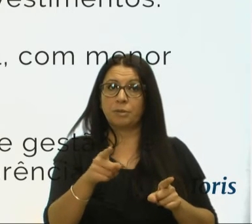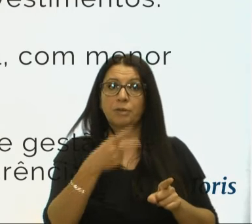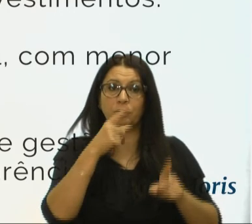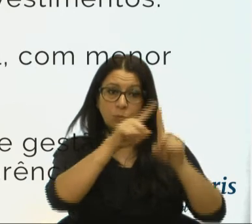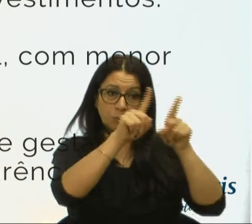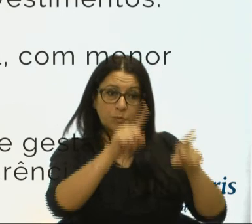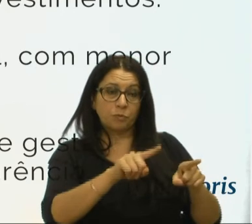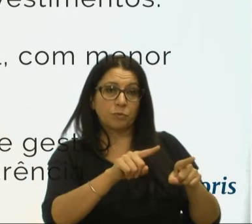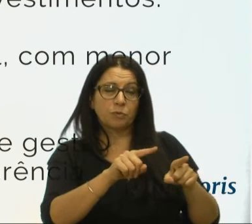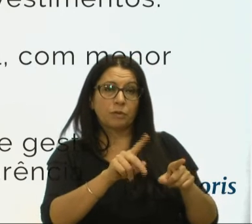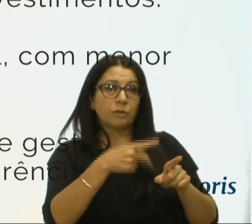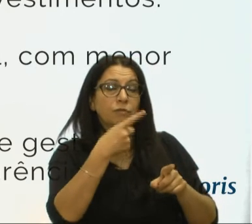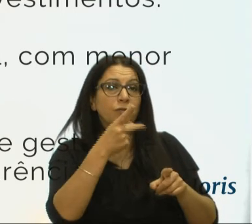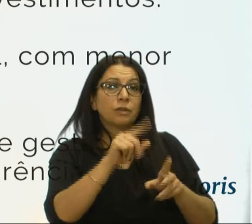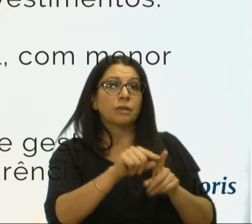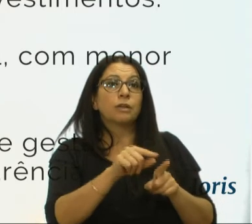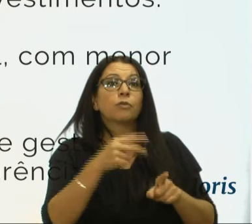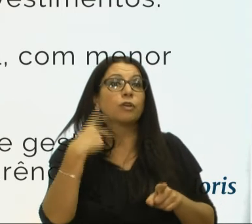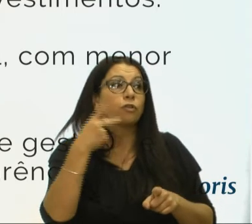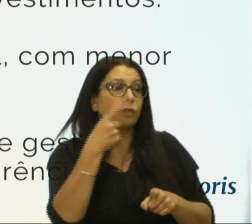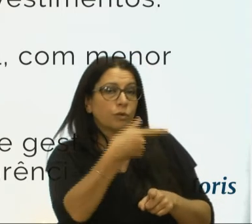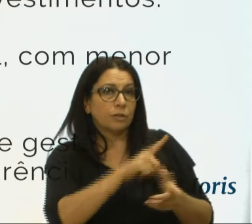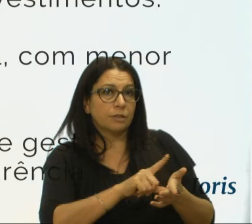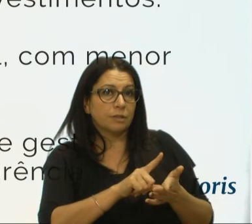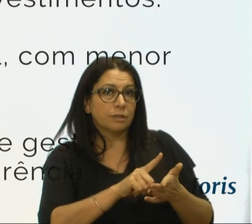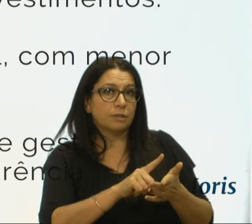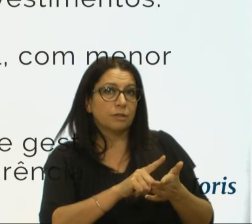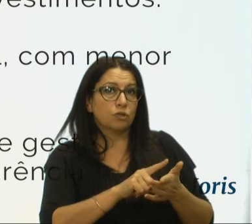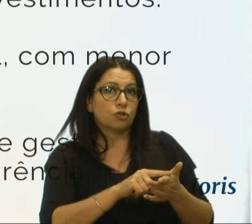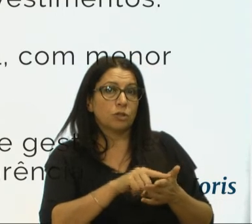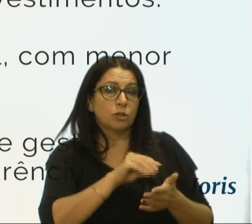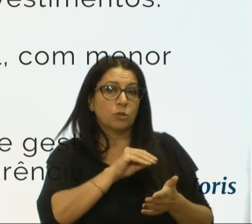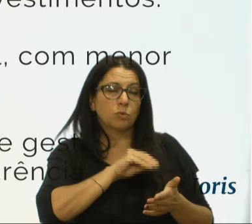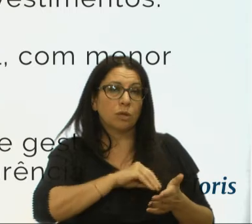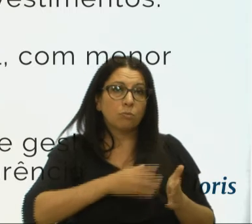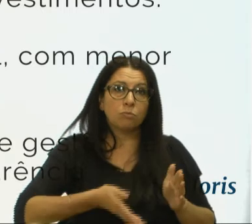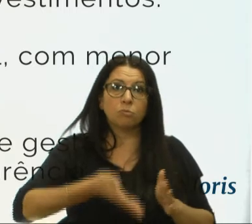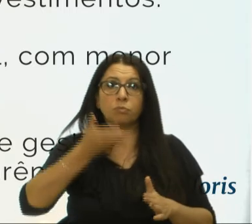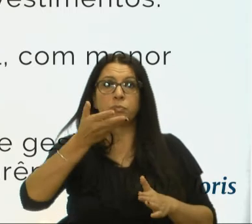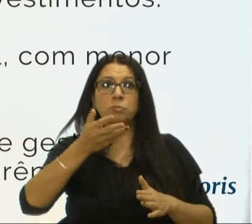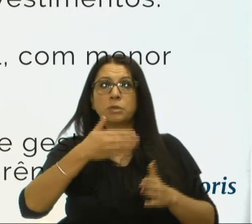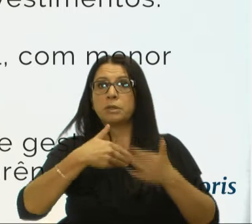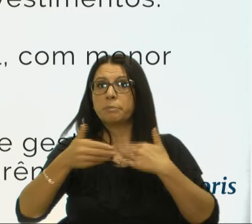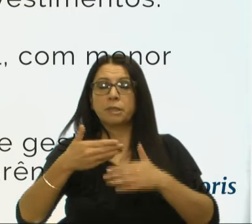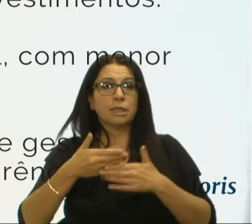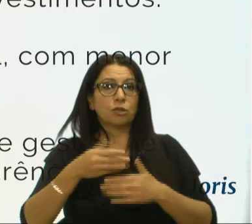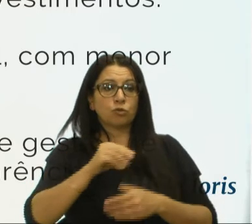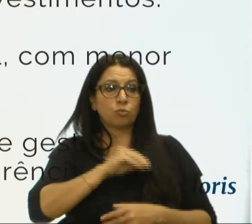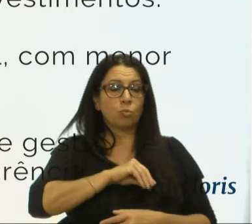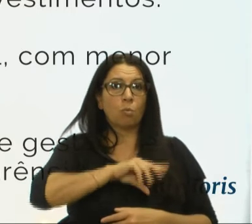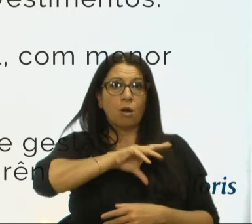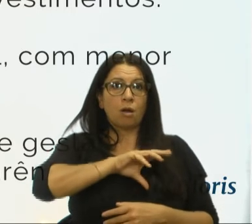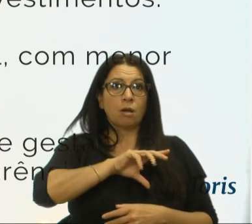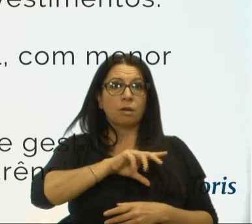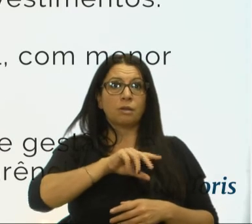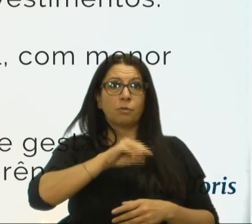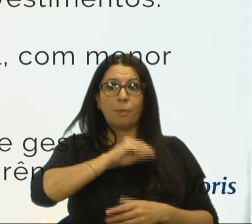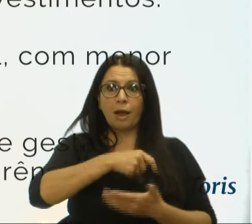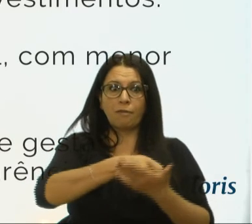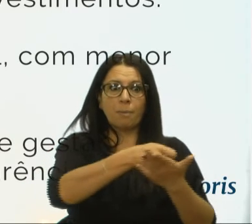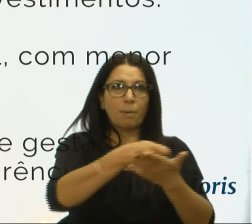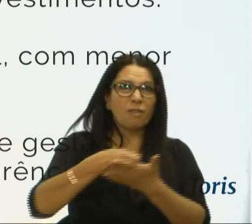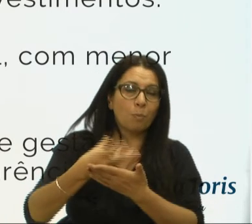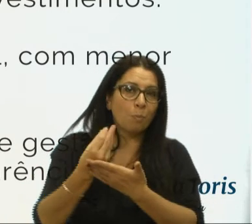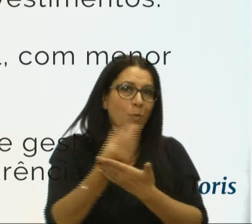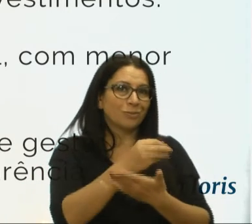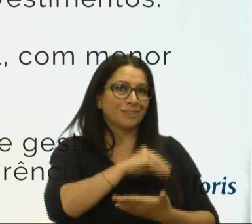como exemplo. Simplesmente tinham as promoções, independentemente de se dar aumento, a folha cresce. Então,